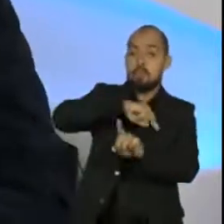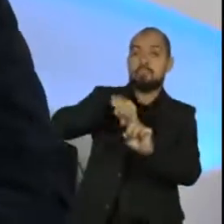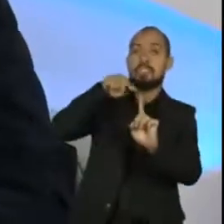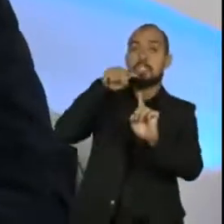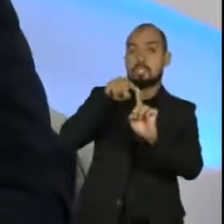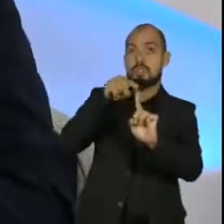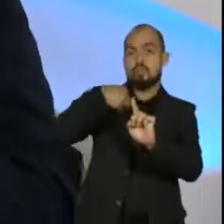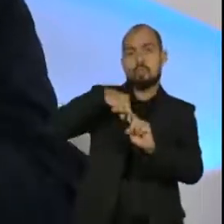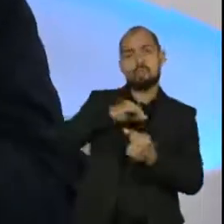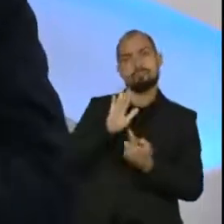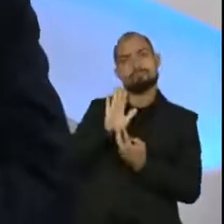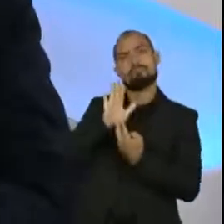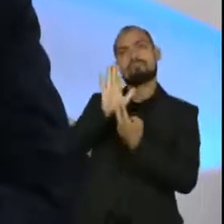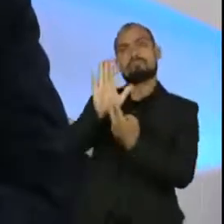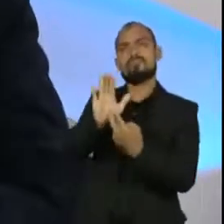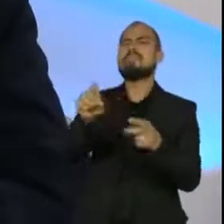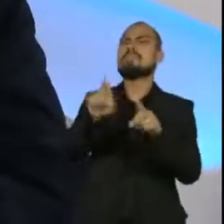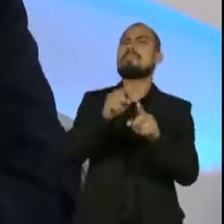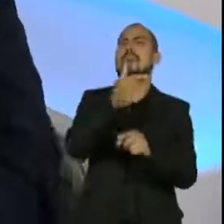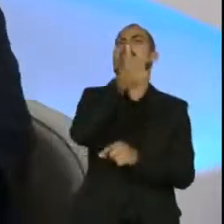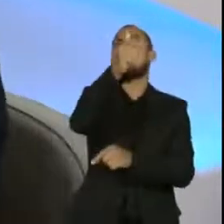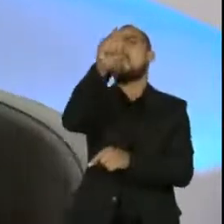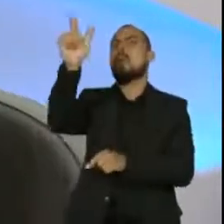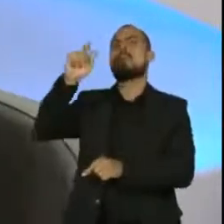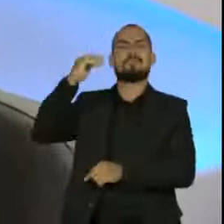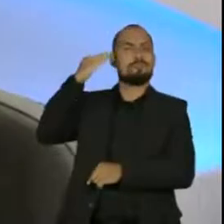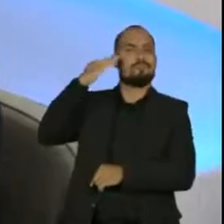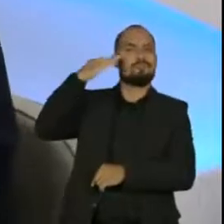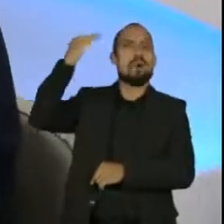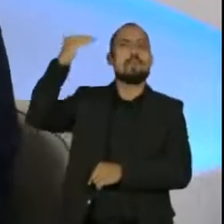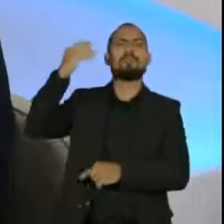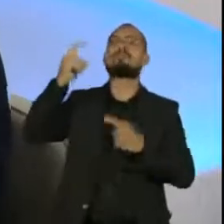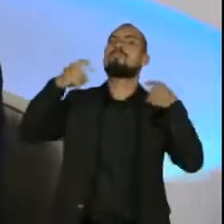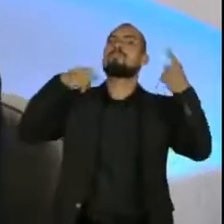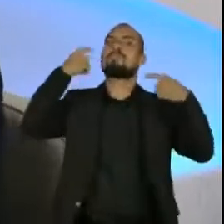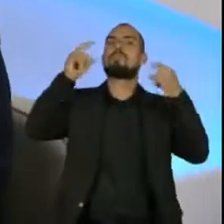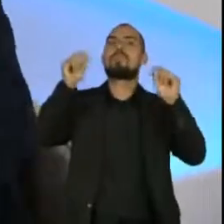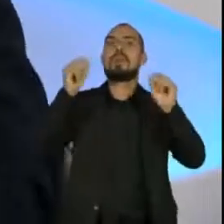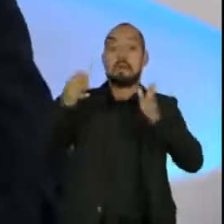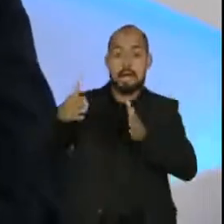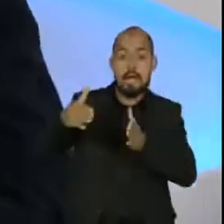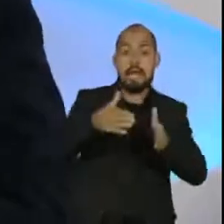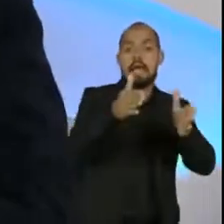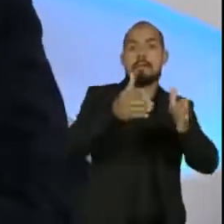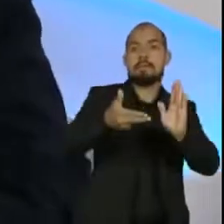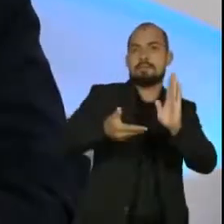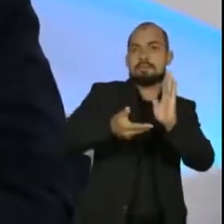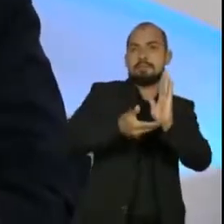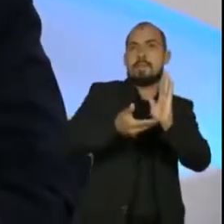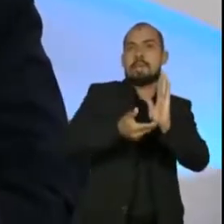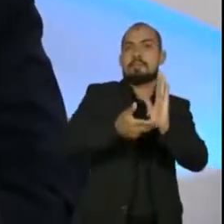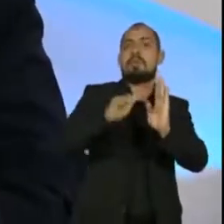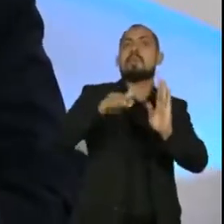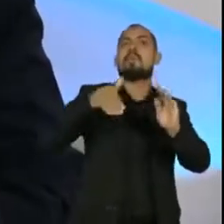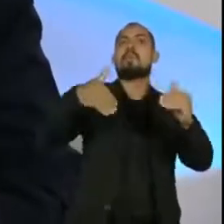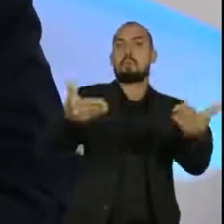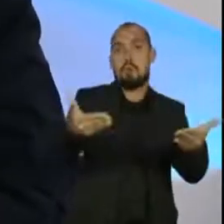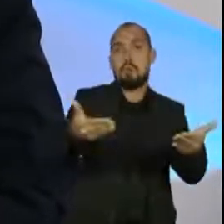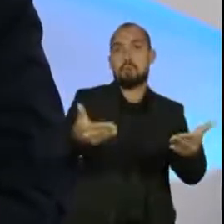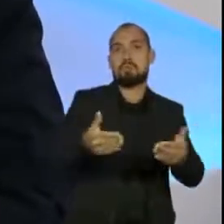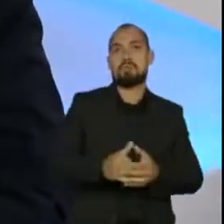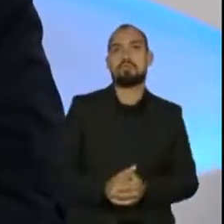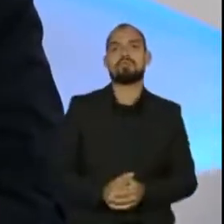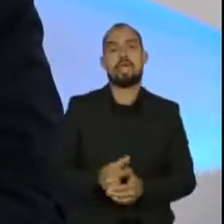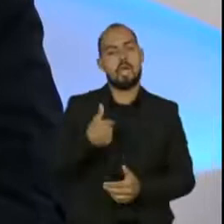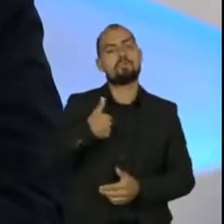vários outros artistas se envolvendo preocupados com o rumo que a câmera é vai ter eu acho